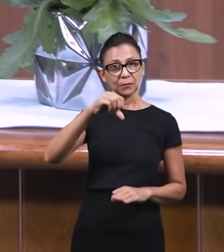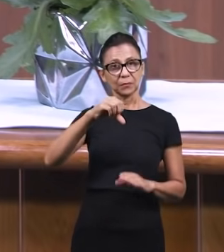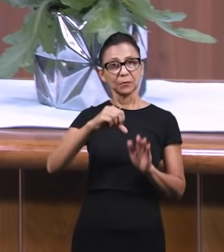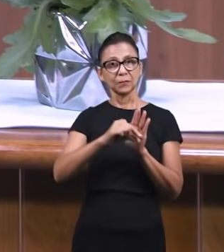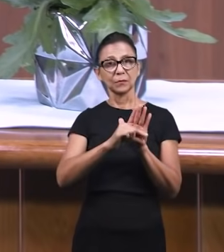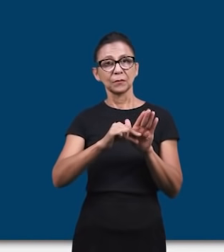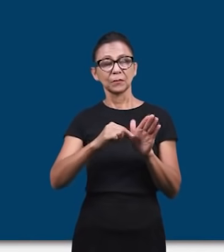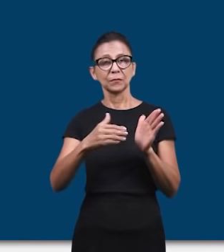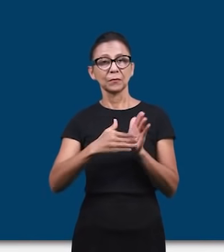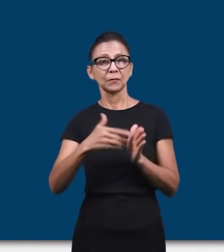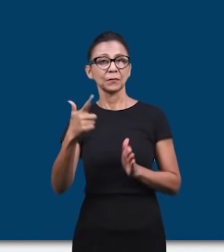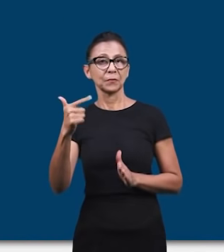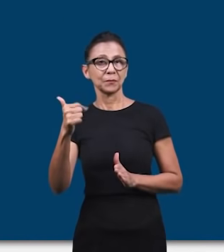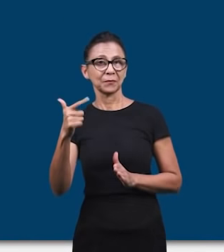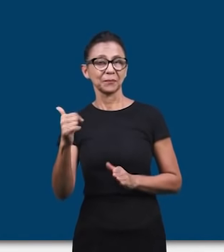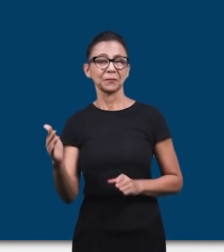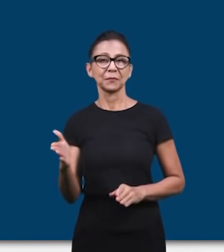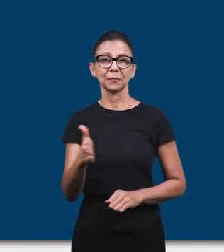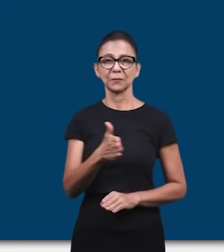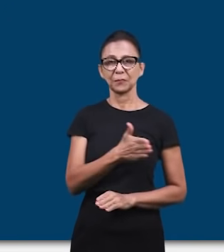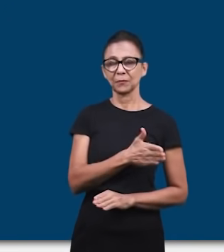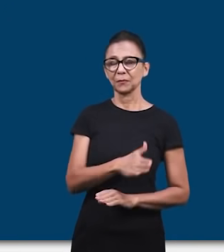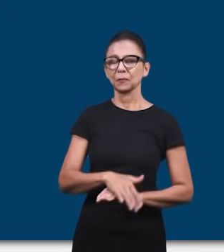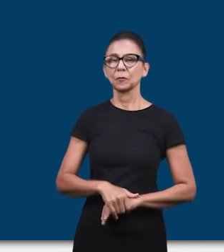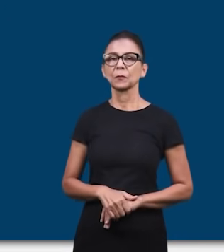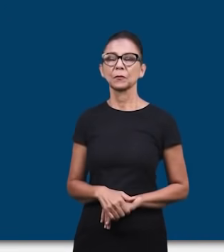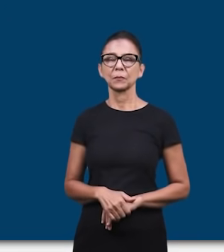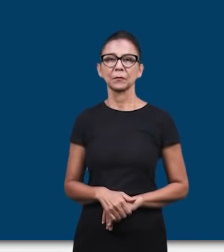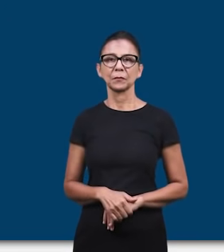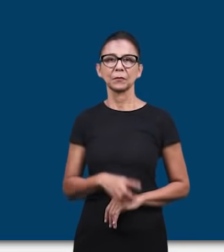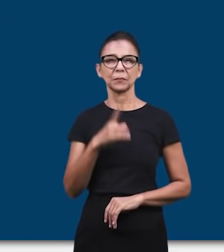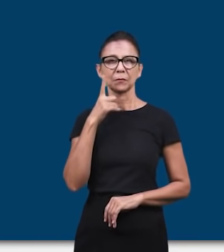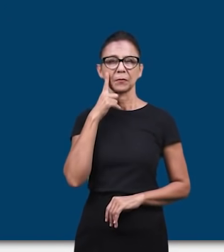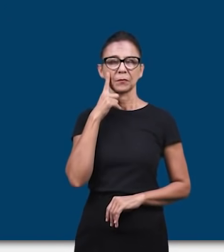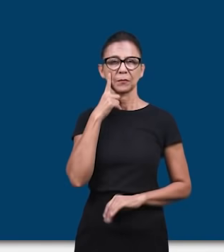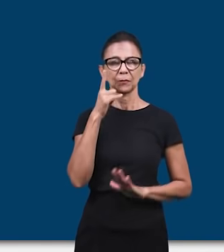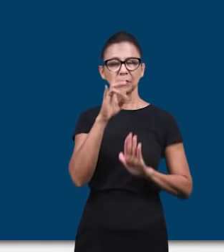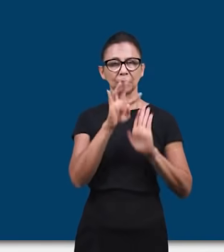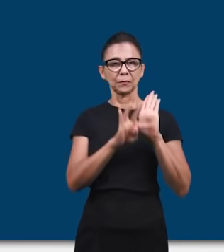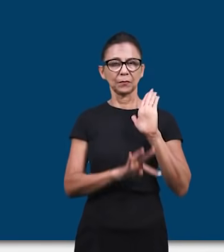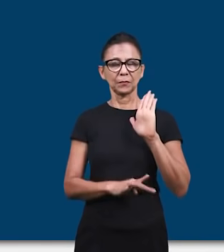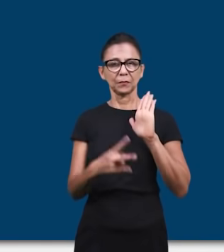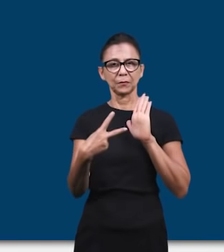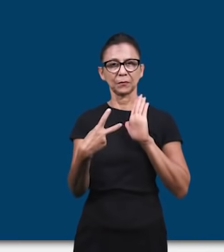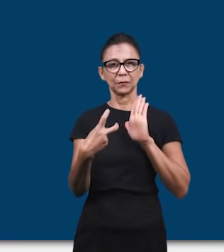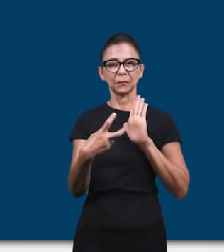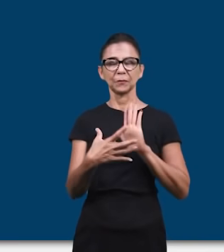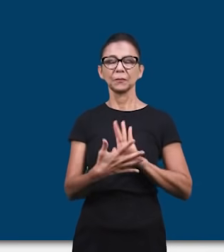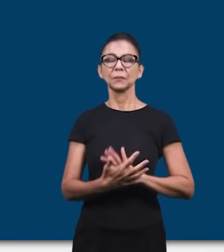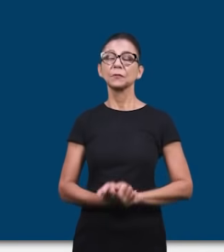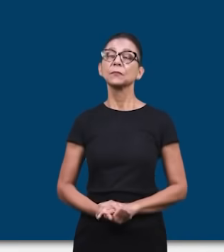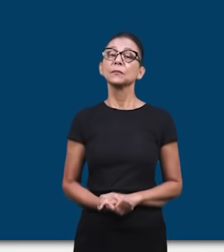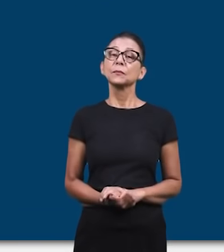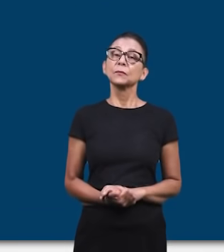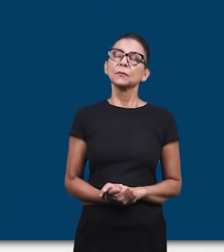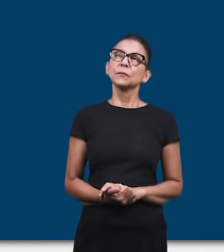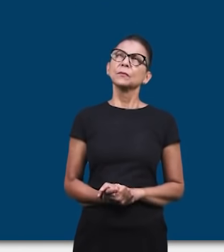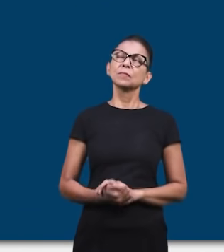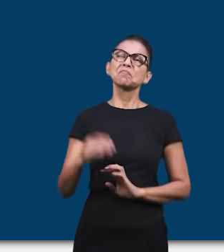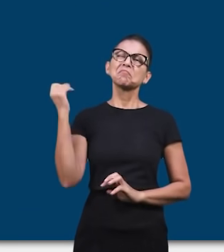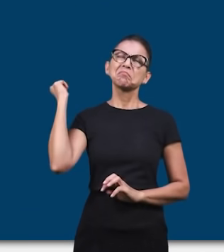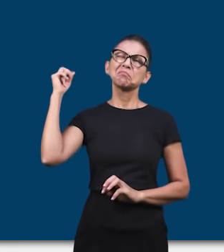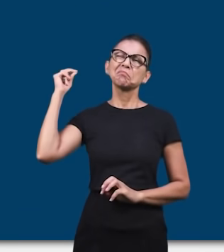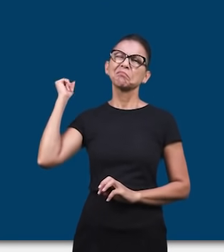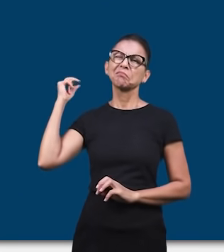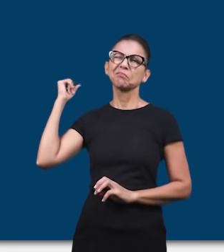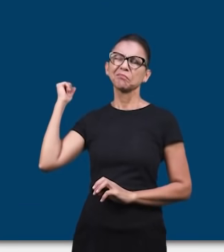palavra do Senhor nos diz assim, Evangelho de Marcos, capítulo 2, verso 1. E alguns dias depois, entrou